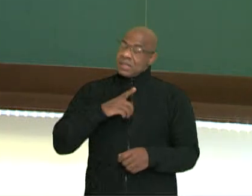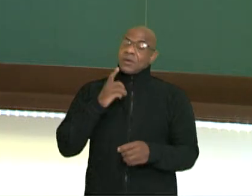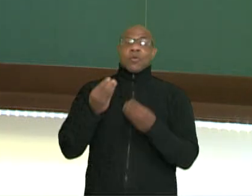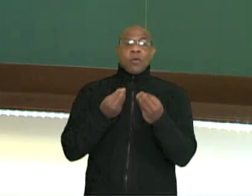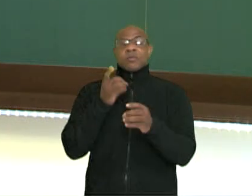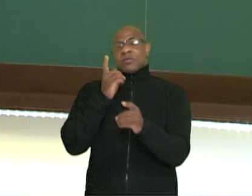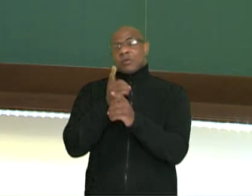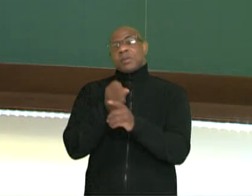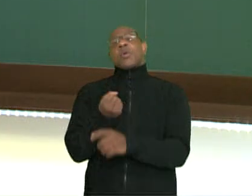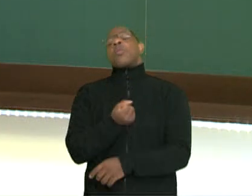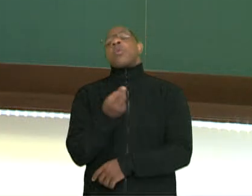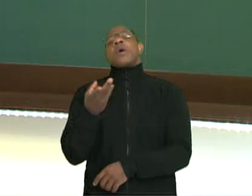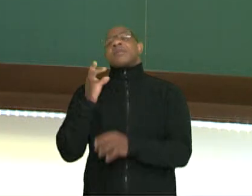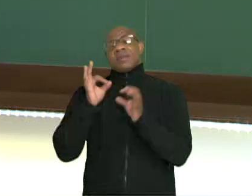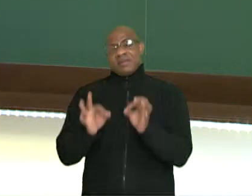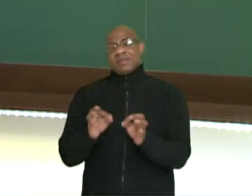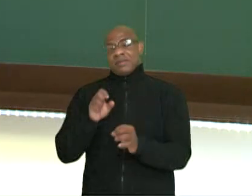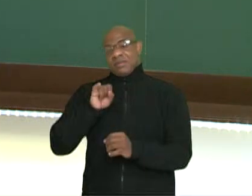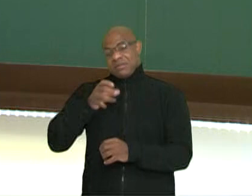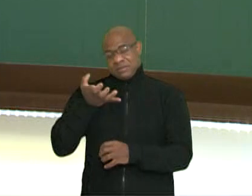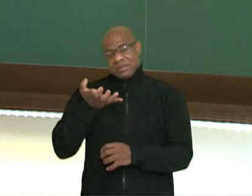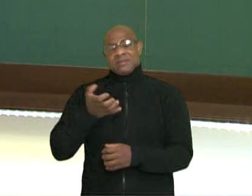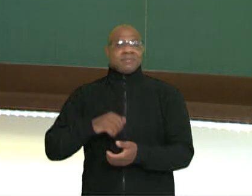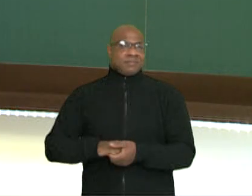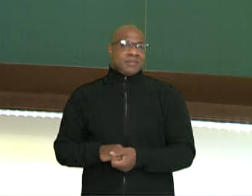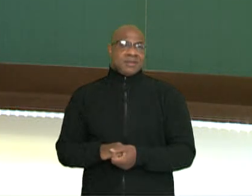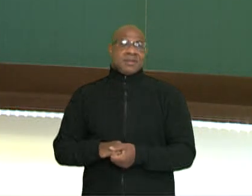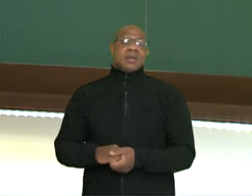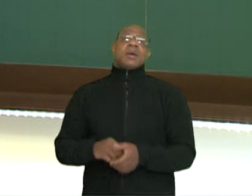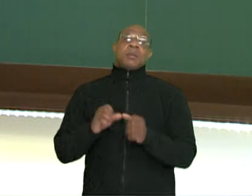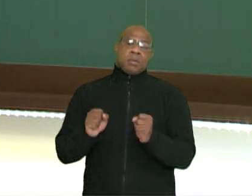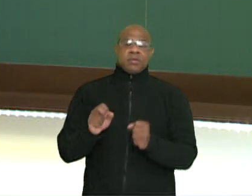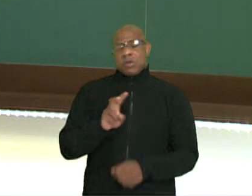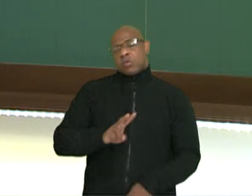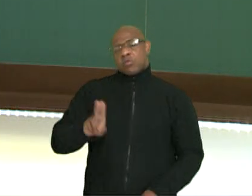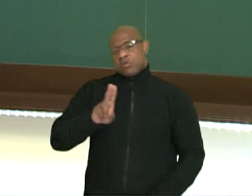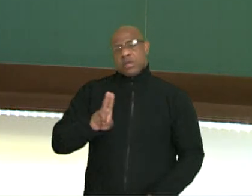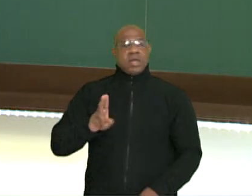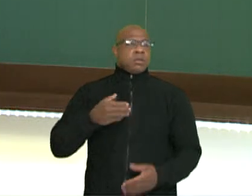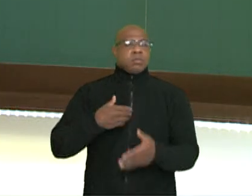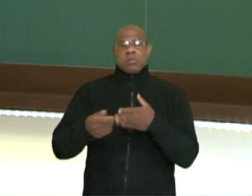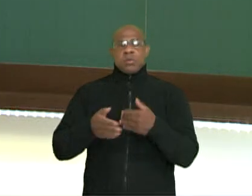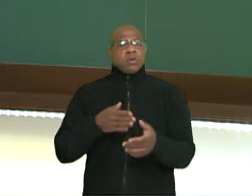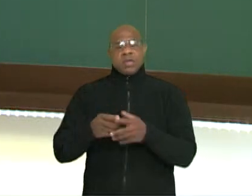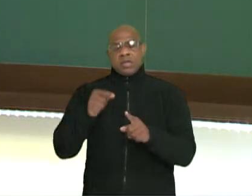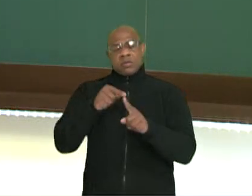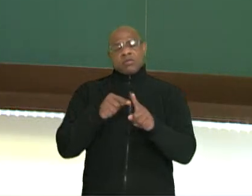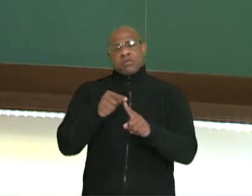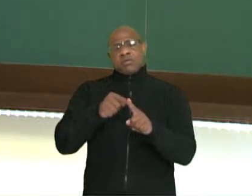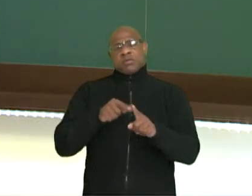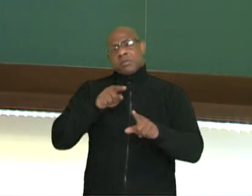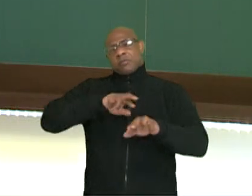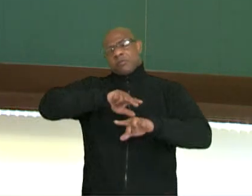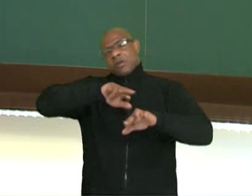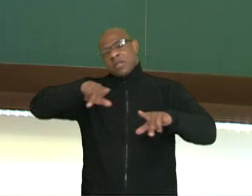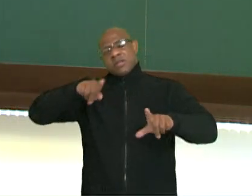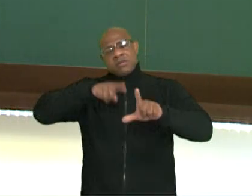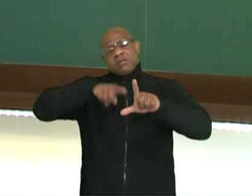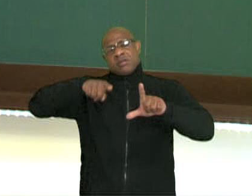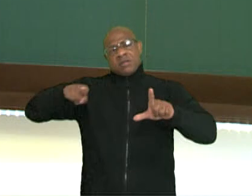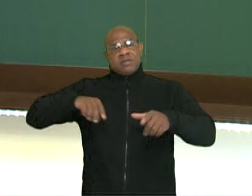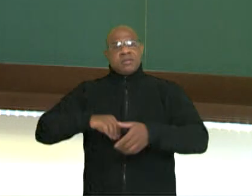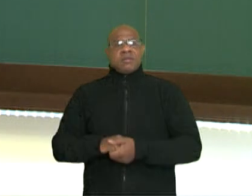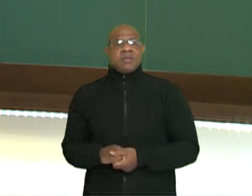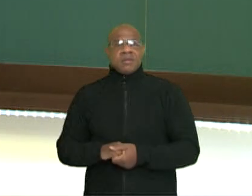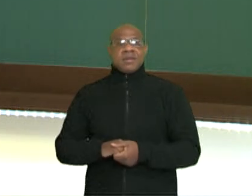a quantidade exata se você quiser. Então, pode ser utilizado para todos os tipos de variáveis. Isso aqui é chamado